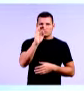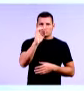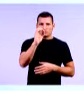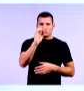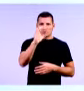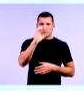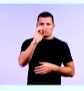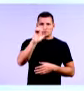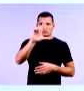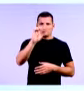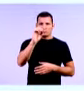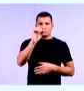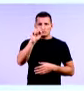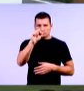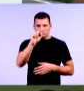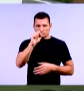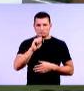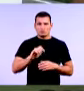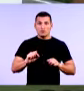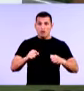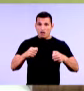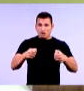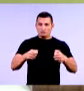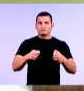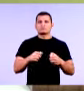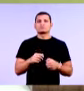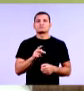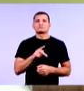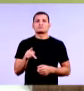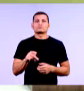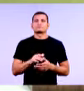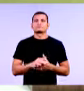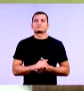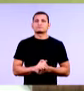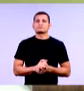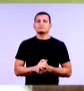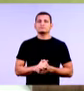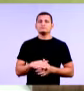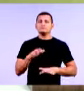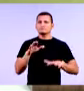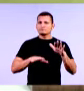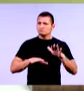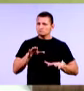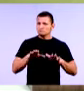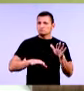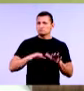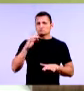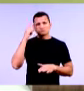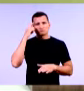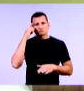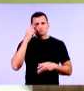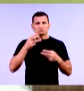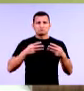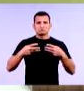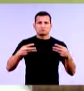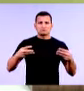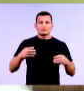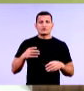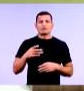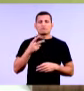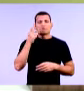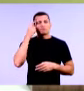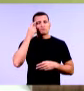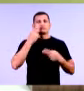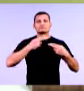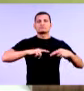pedir ao professor Alisson que reforce esse conteúdo. Pois bem, gente, às vezes quando a gente fala em rede, muitas vezes a gente pensa naquela rede de dormir, a